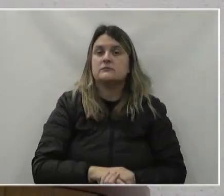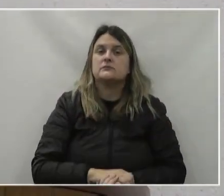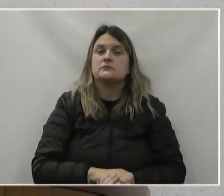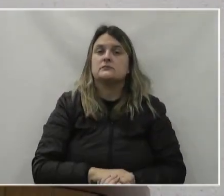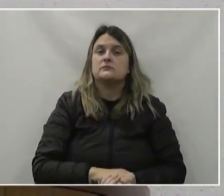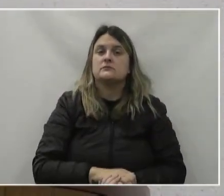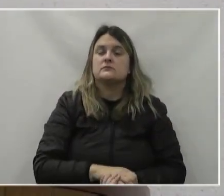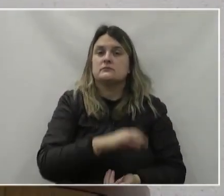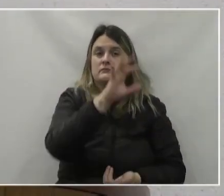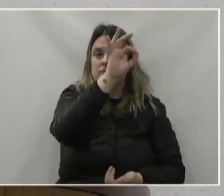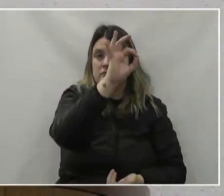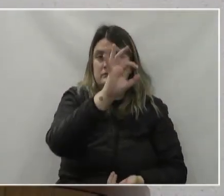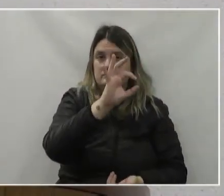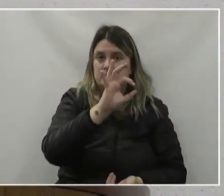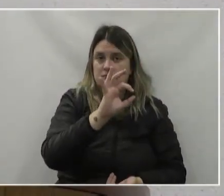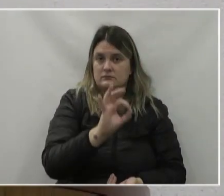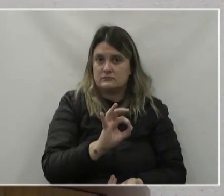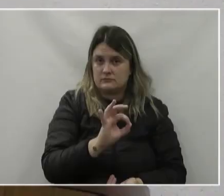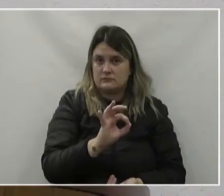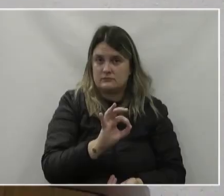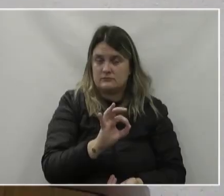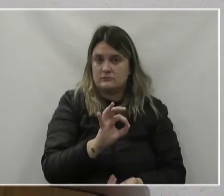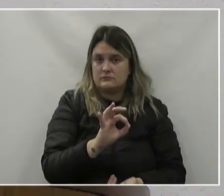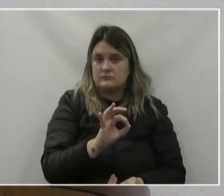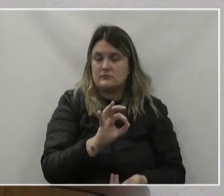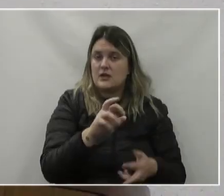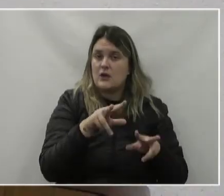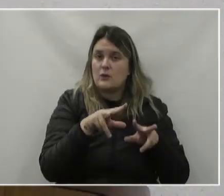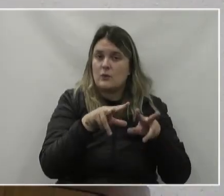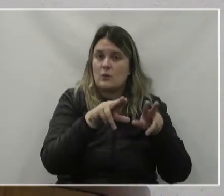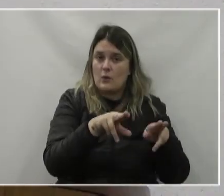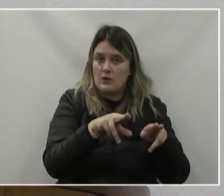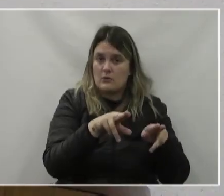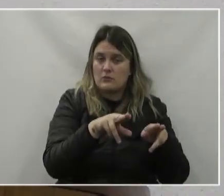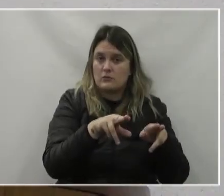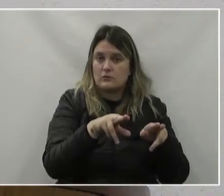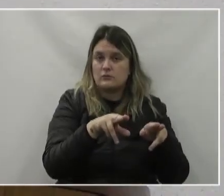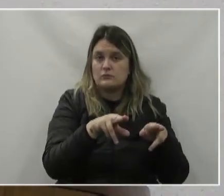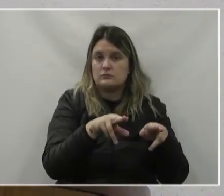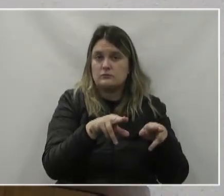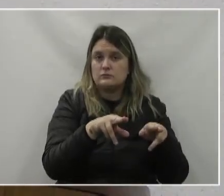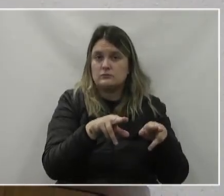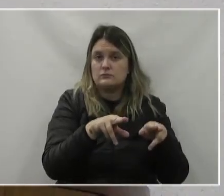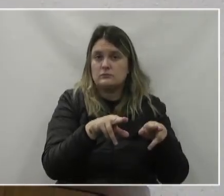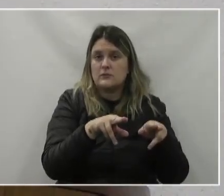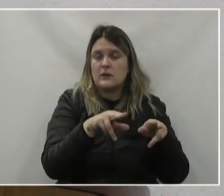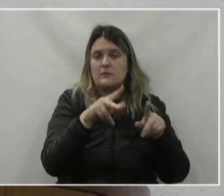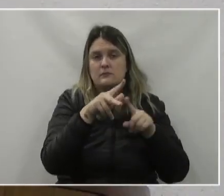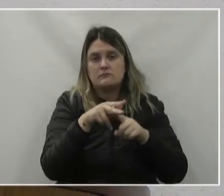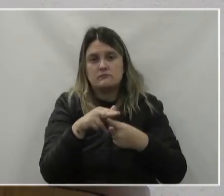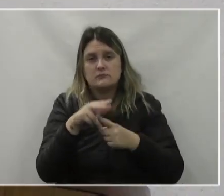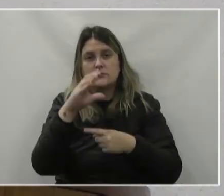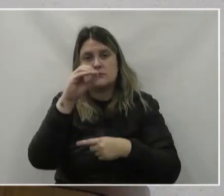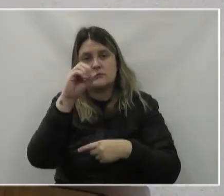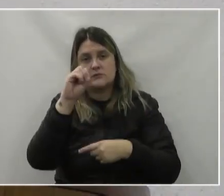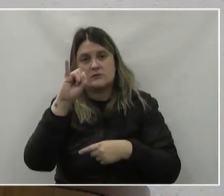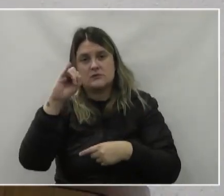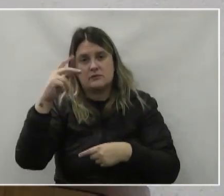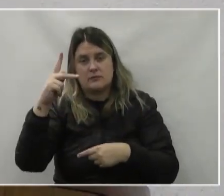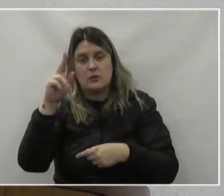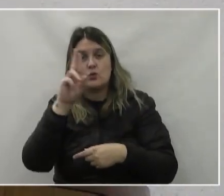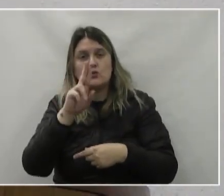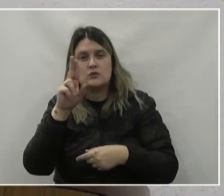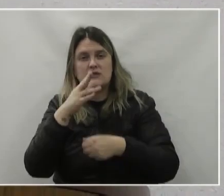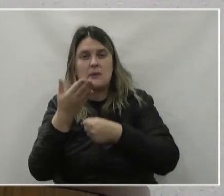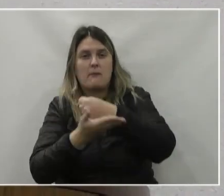o índice de atualização fosse o mesmo que é adotado para a correção da COSIP, que é o